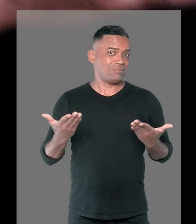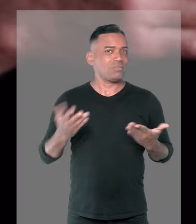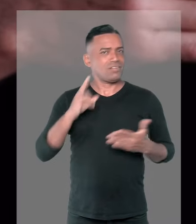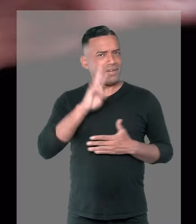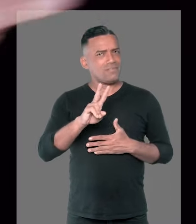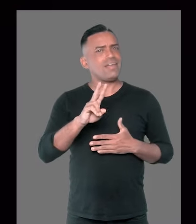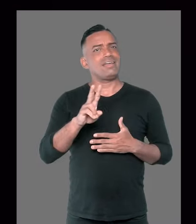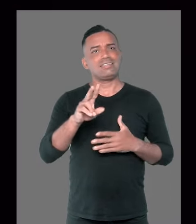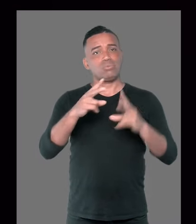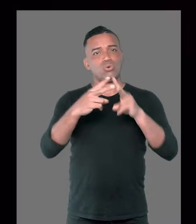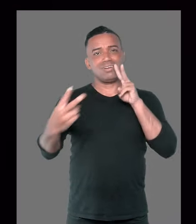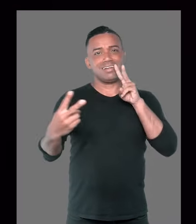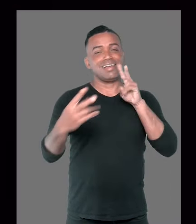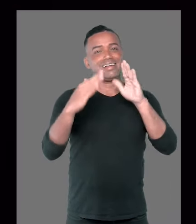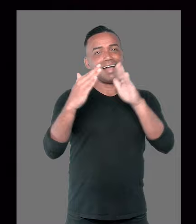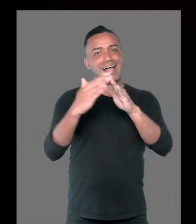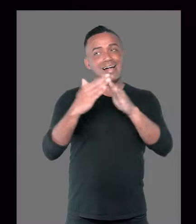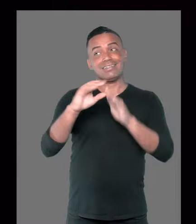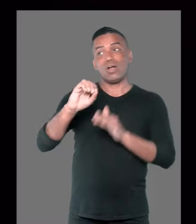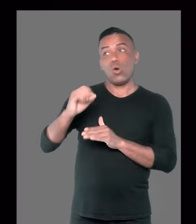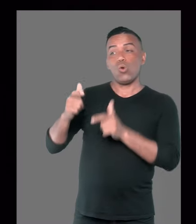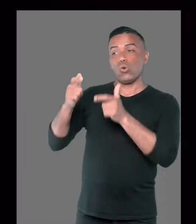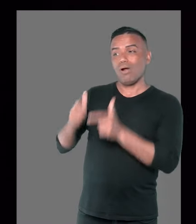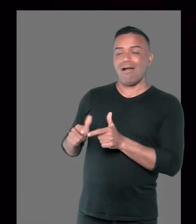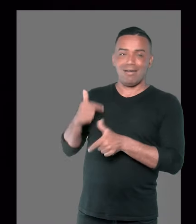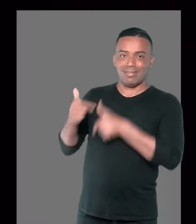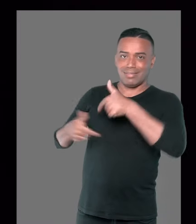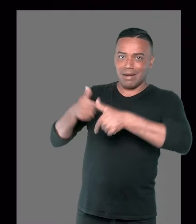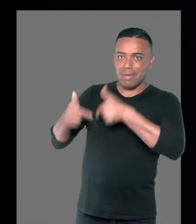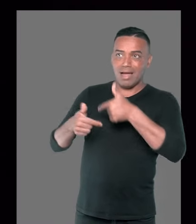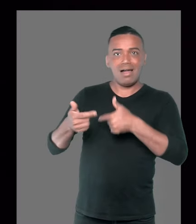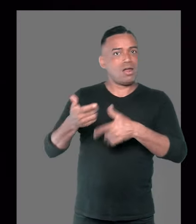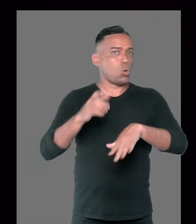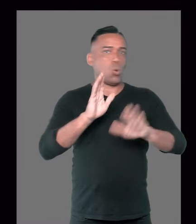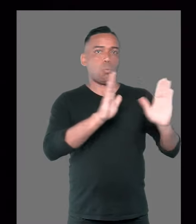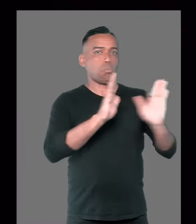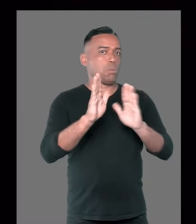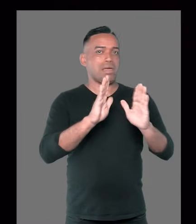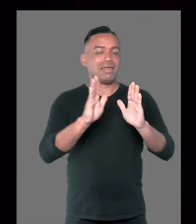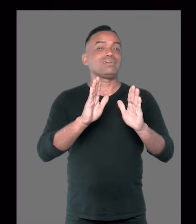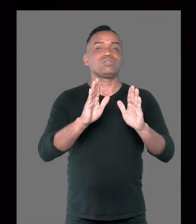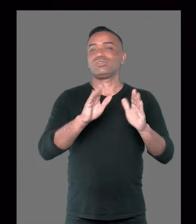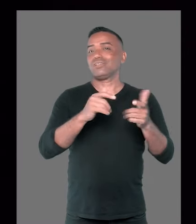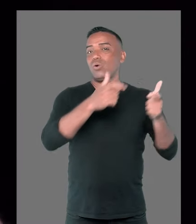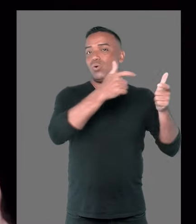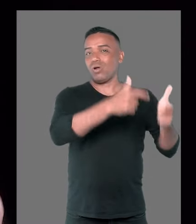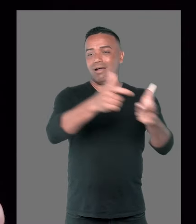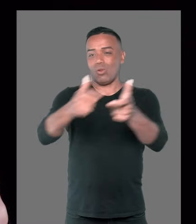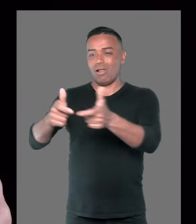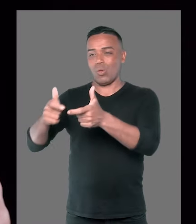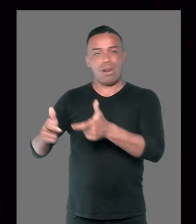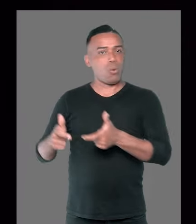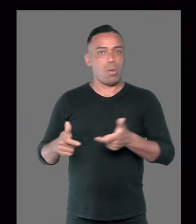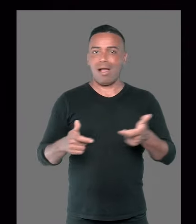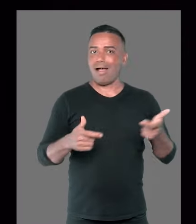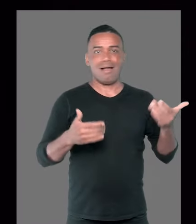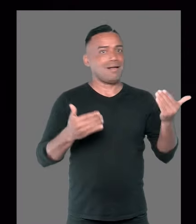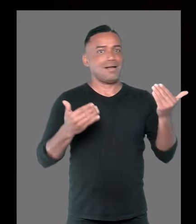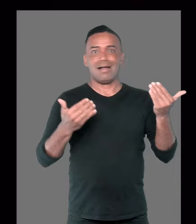estará em casa ou no seu local de trabalho e no outro tempo inclusive né a deslocalização e a dessincronização